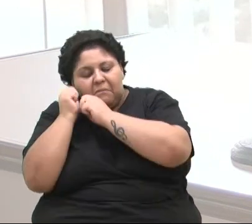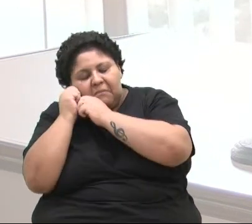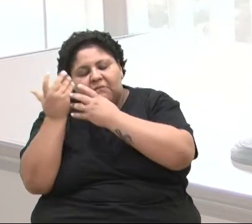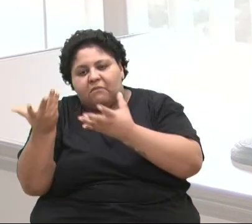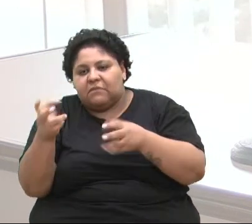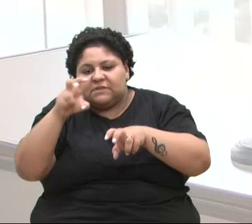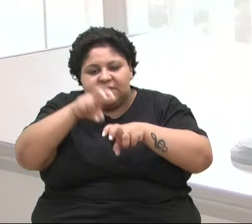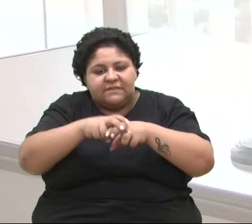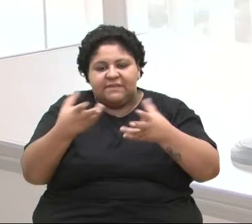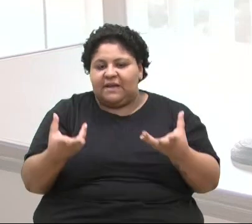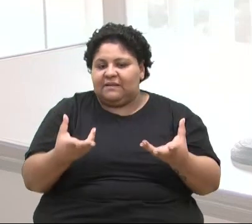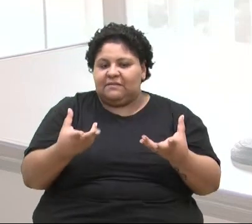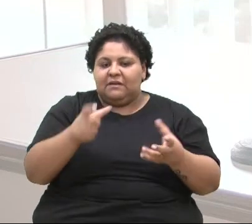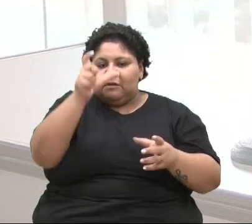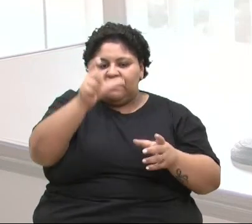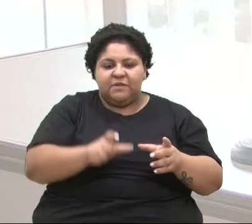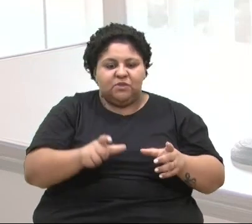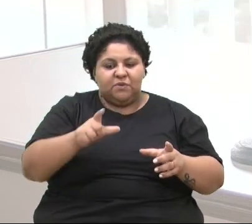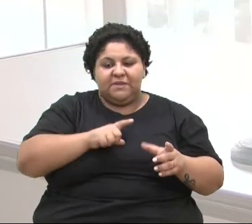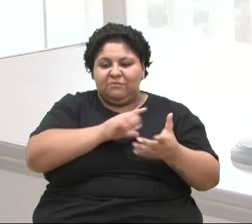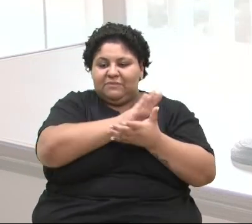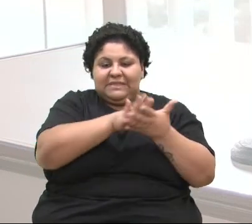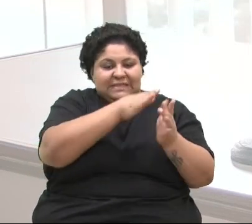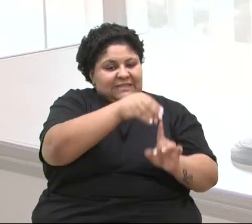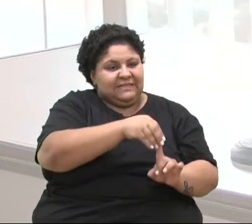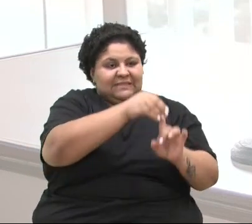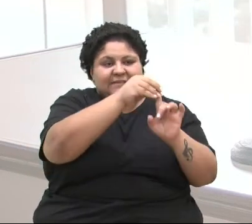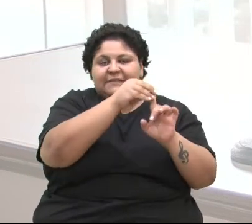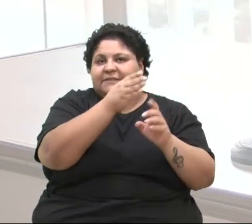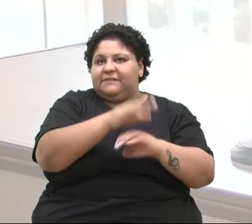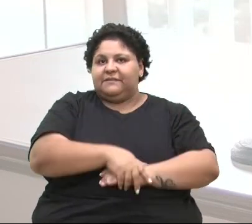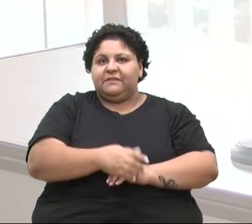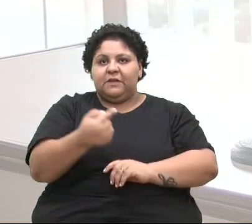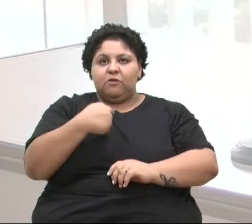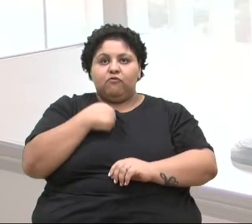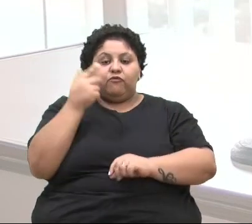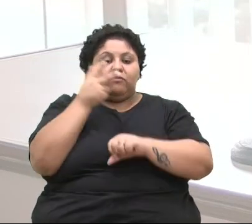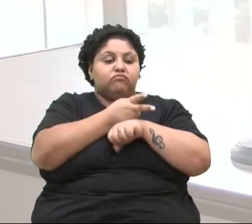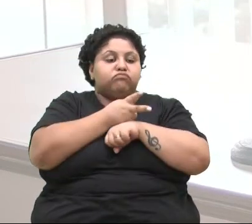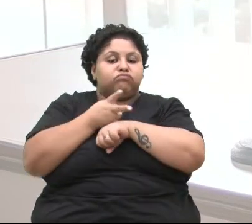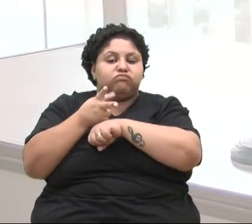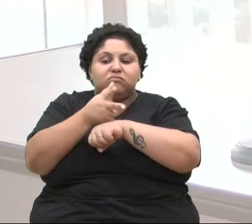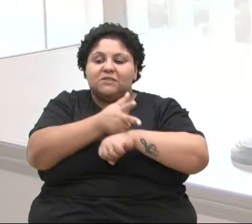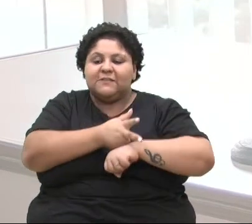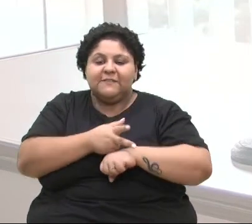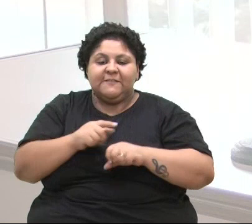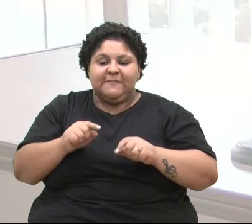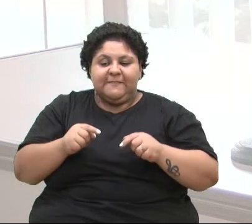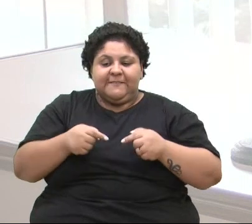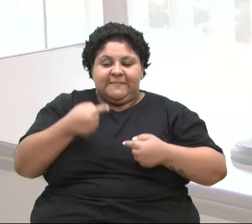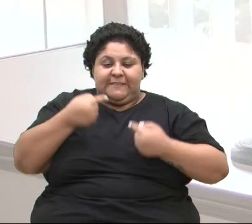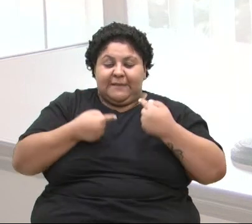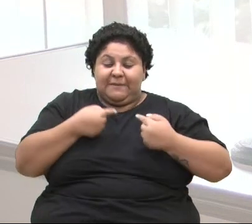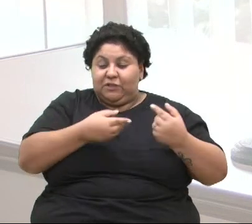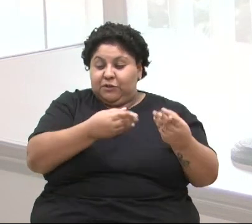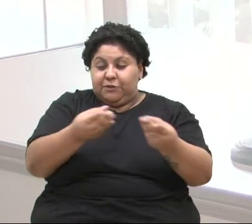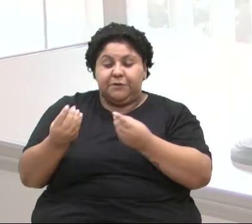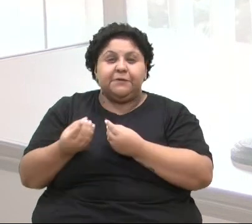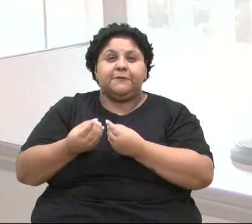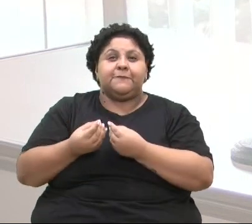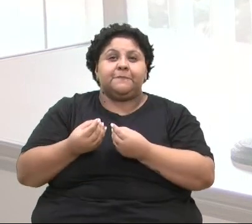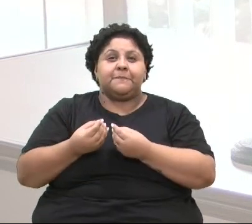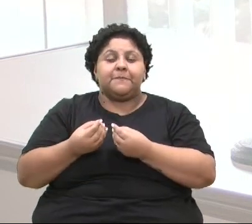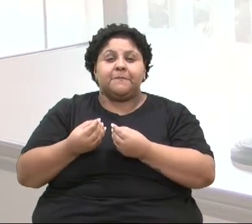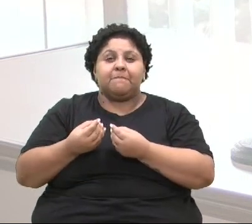prioridade, estava assim, eu não tive lá, mas ver os vídeos aqui e as reclamações são muito grandes. E a senhora acabou de me